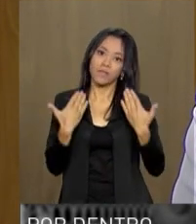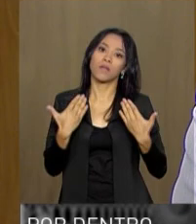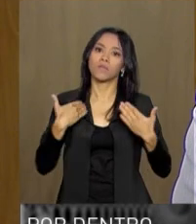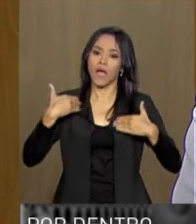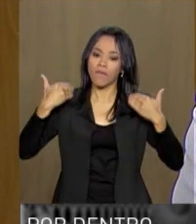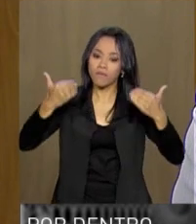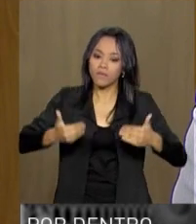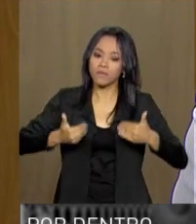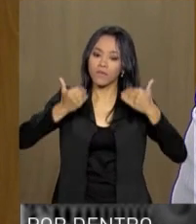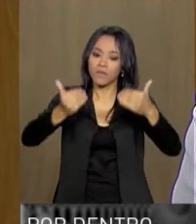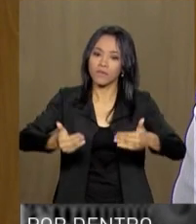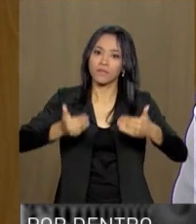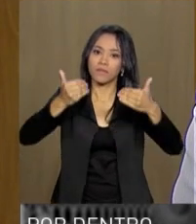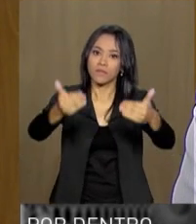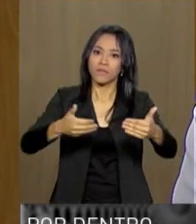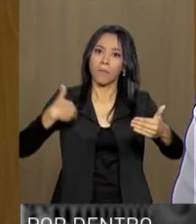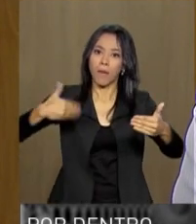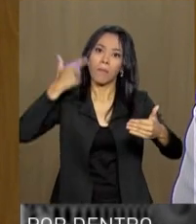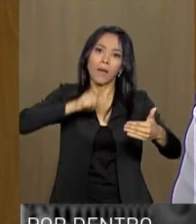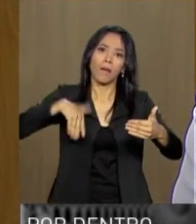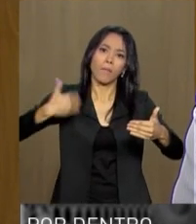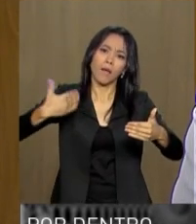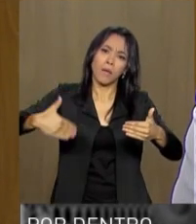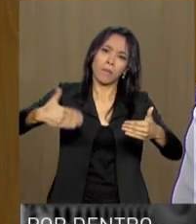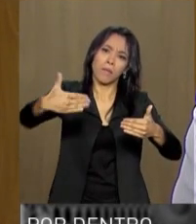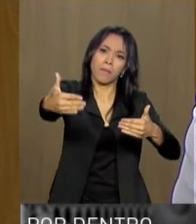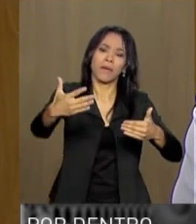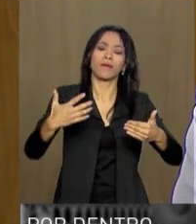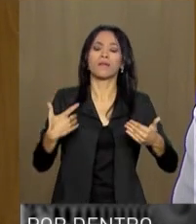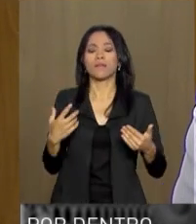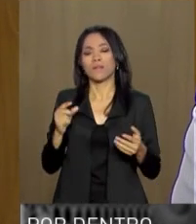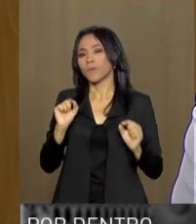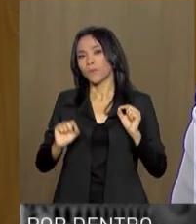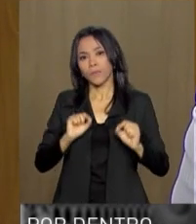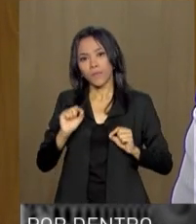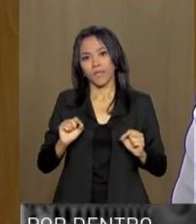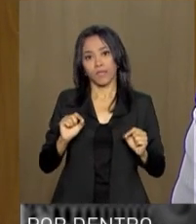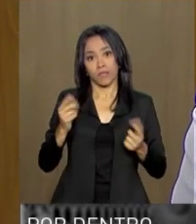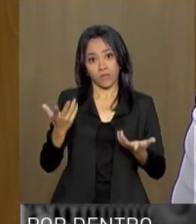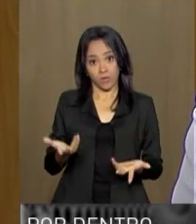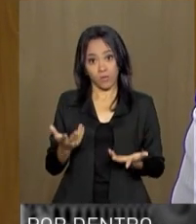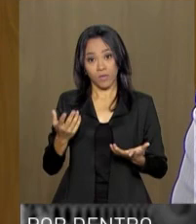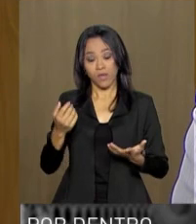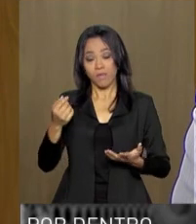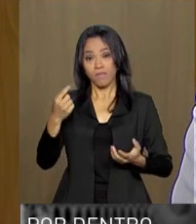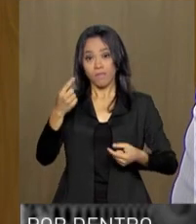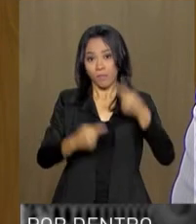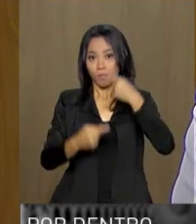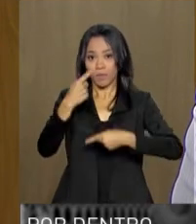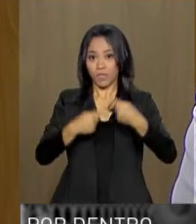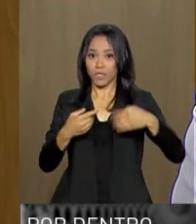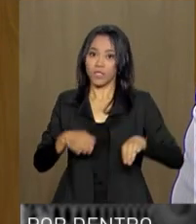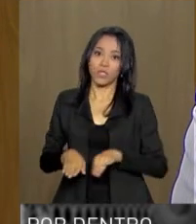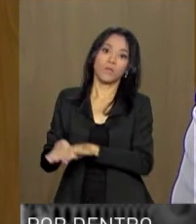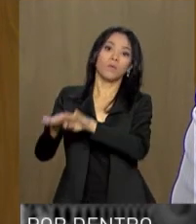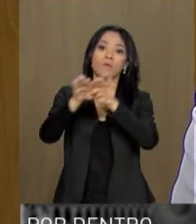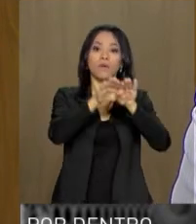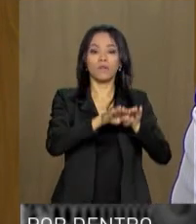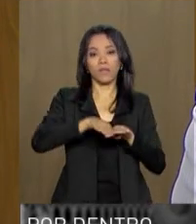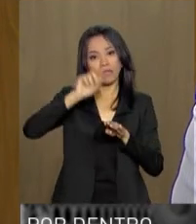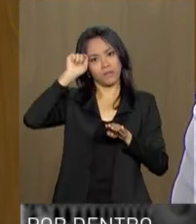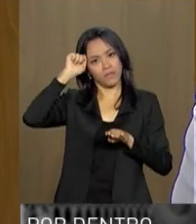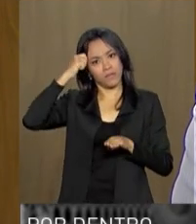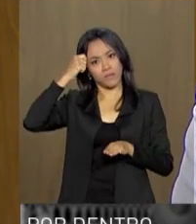hoje e no ministério é em relação à política de promoção da igualdade racial nos